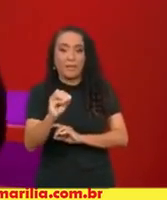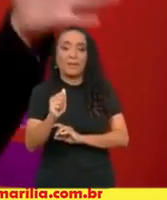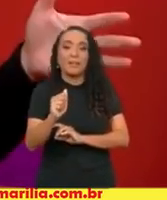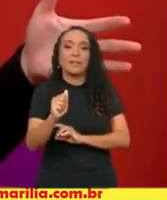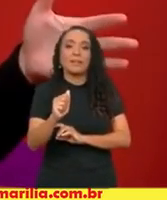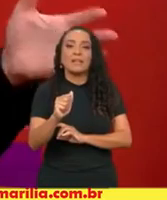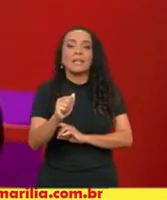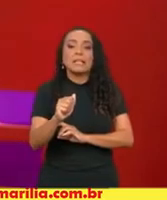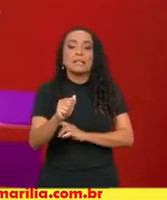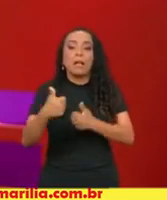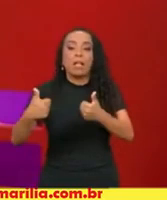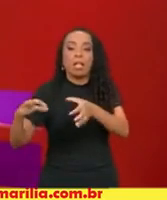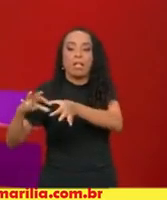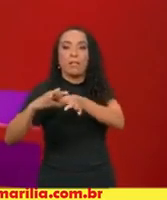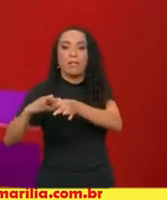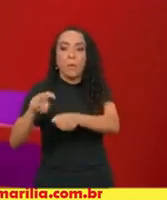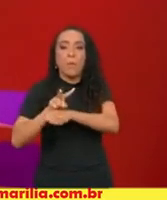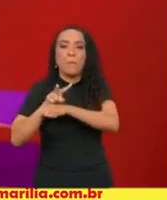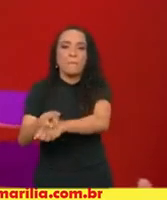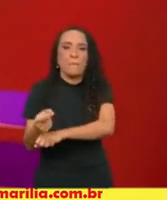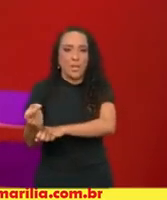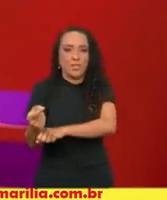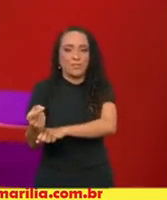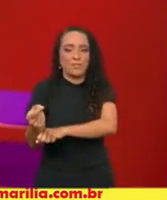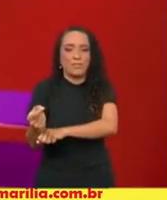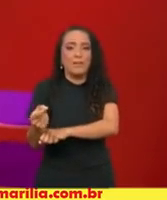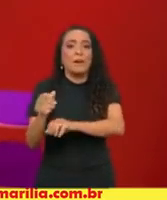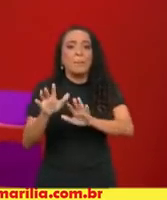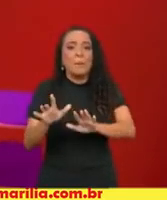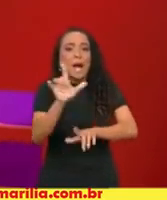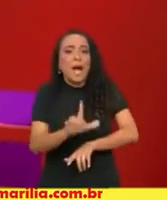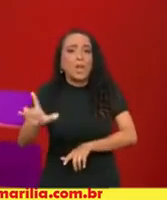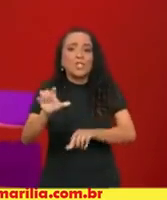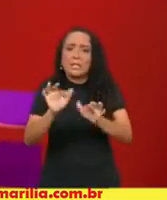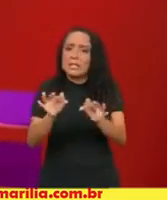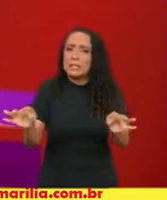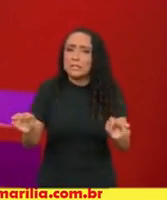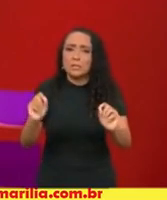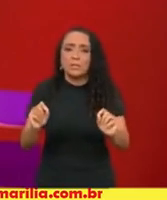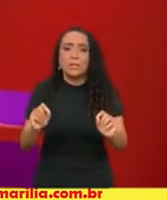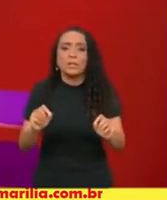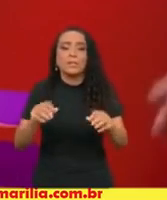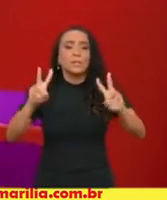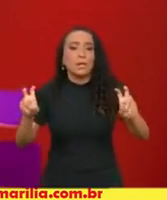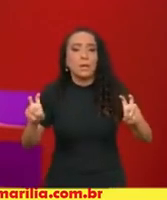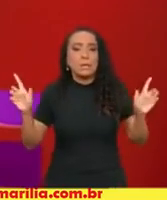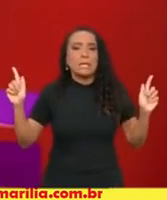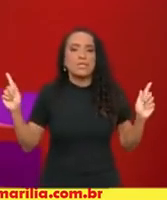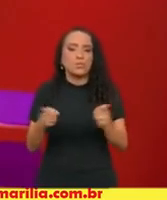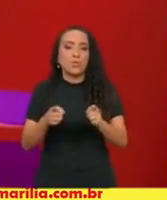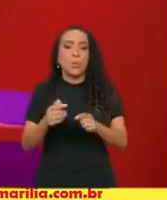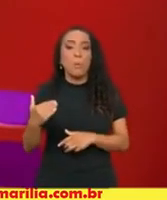sobre o empréstimo principal. Não quero complicar tanto a vida de ninguém, mas a lógica é relativamente simples, né? No fundo, o banco vende